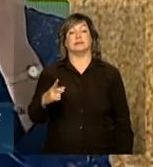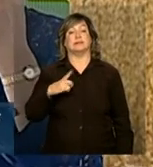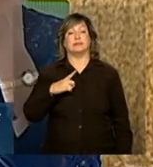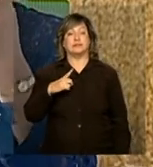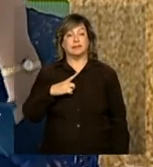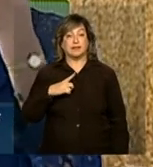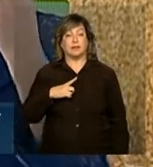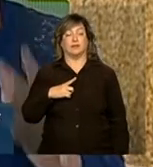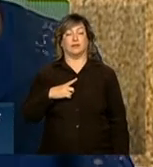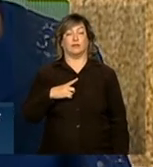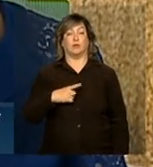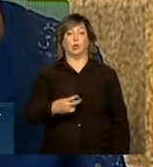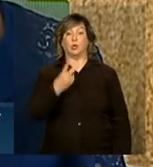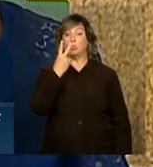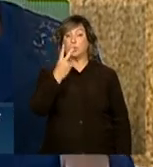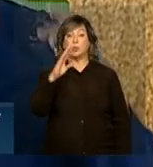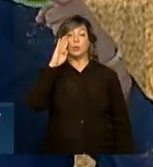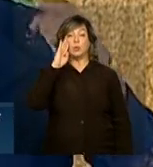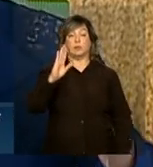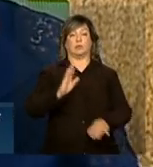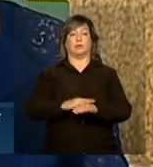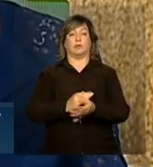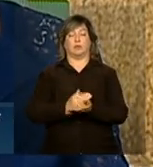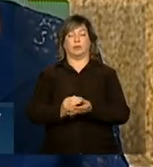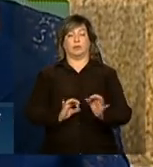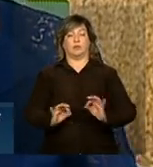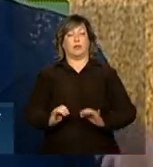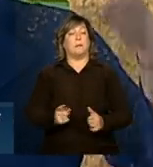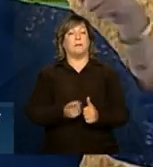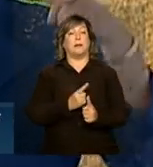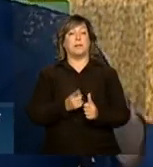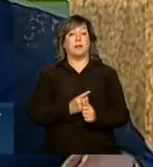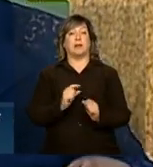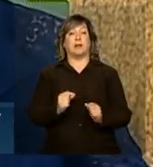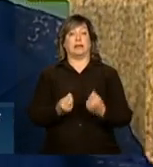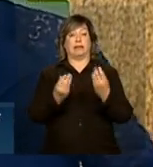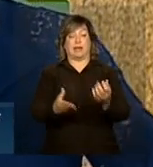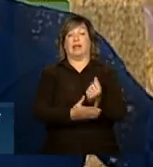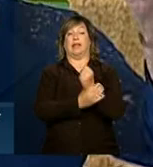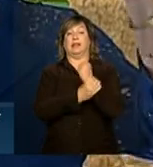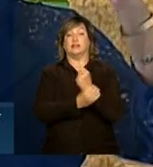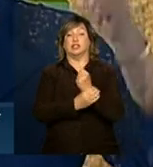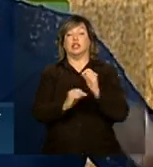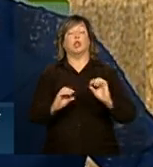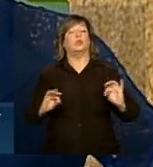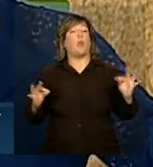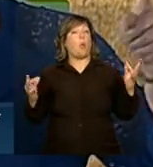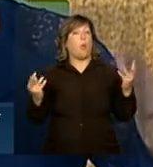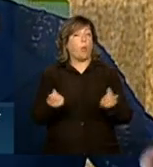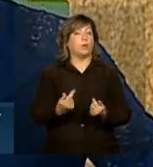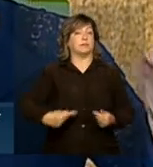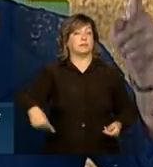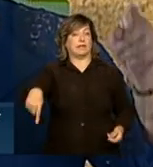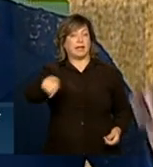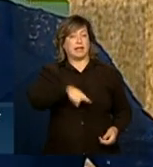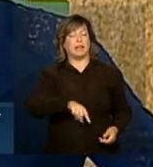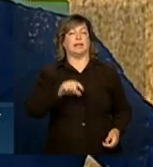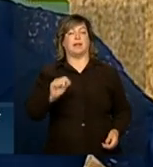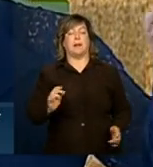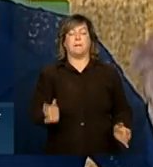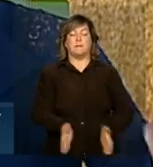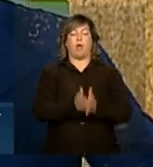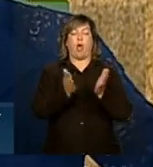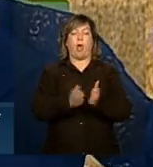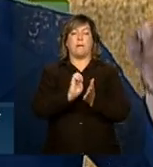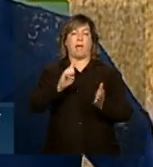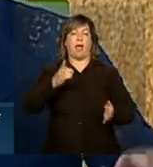termos duas iniciativas. A primeira é garantir que todos aqueles que saíram da